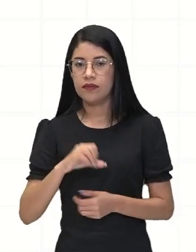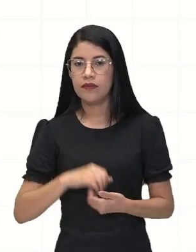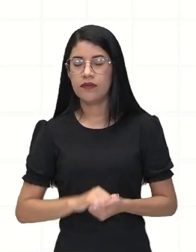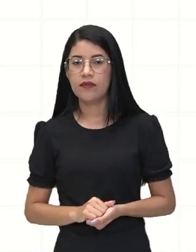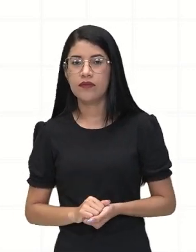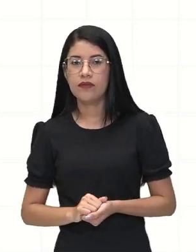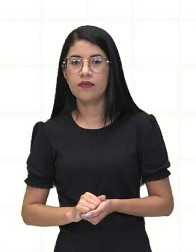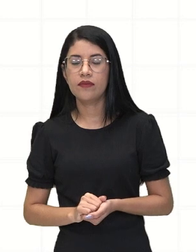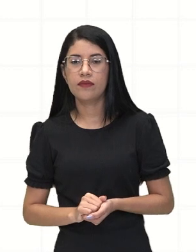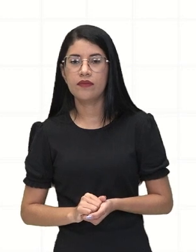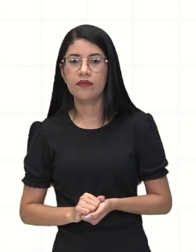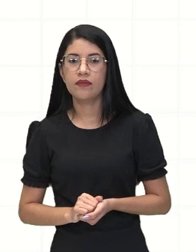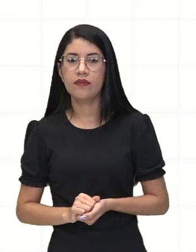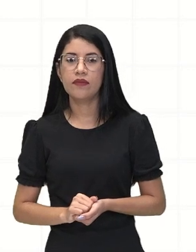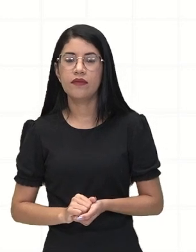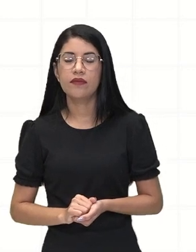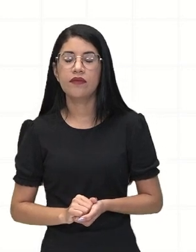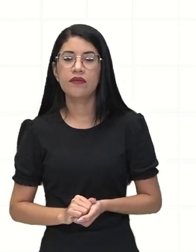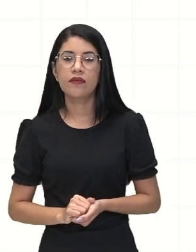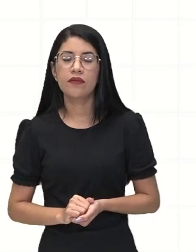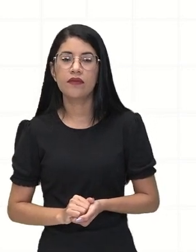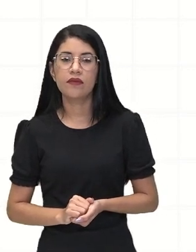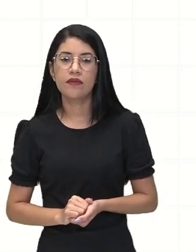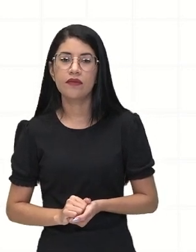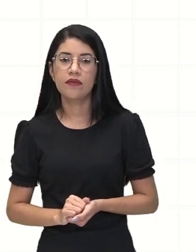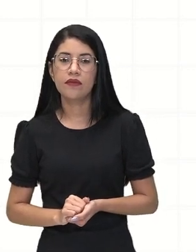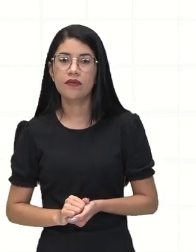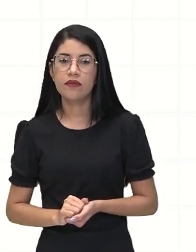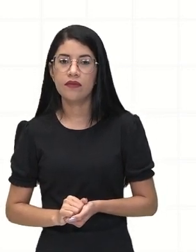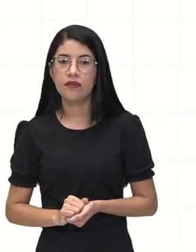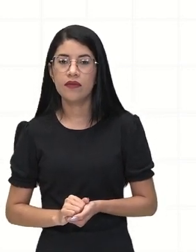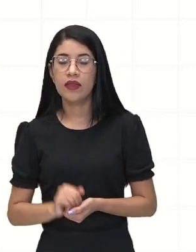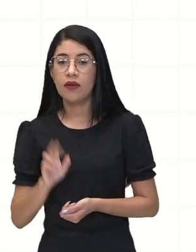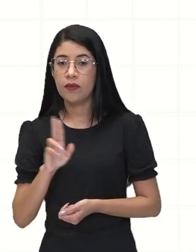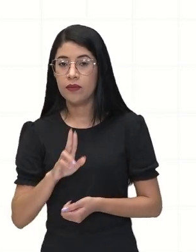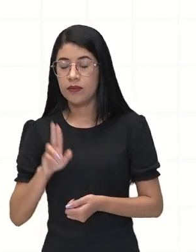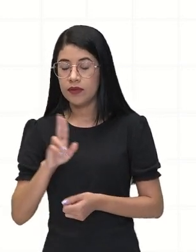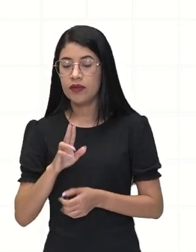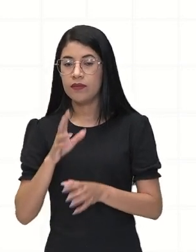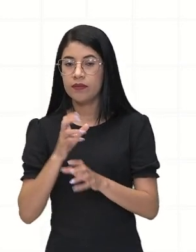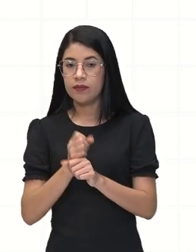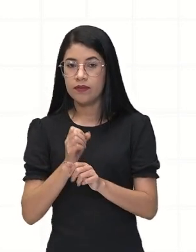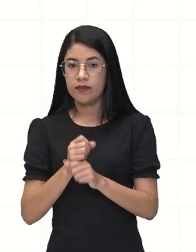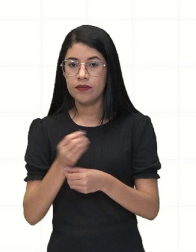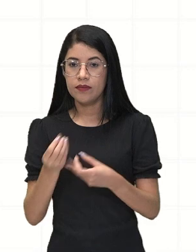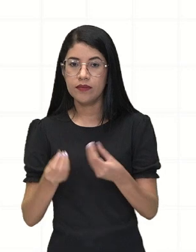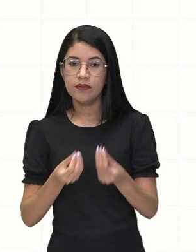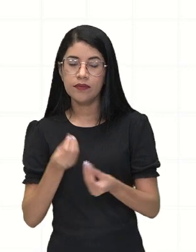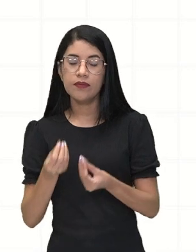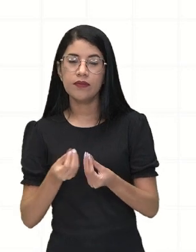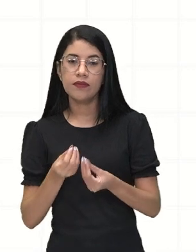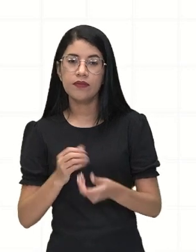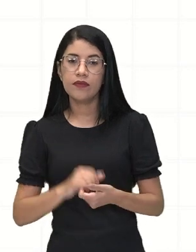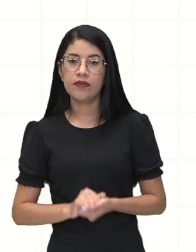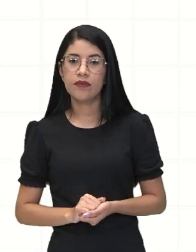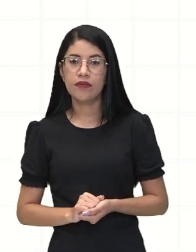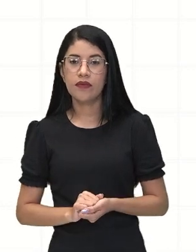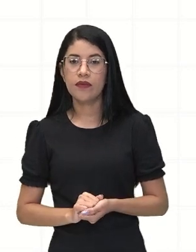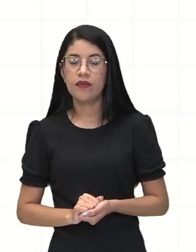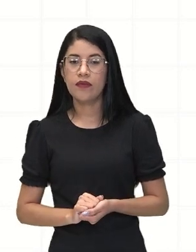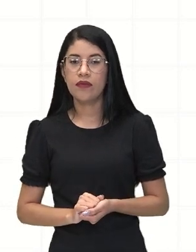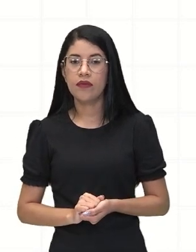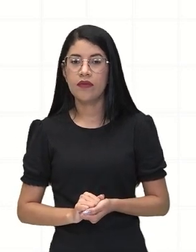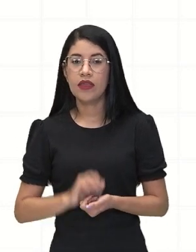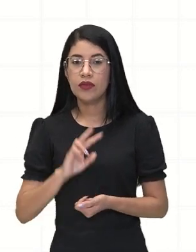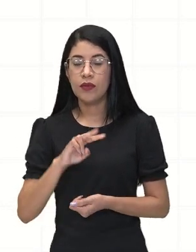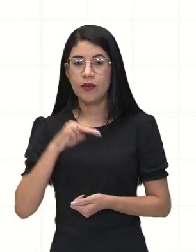Muito bem. Então, aplicando a ideia lá, né, de o quadrado da diferença de